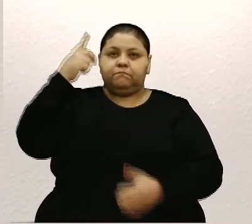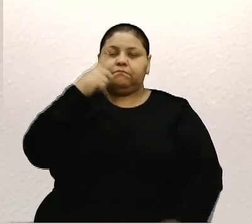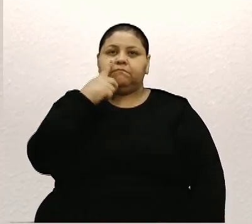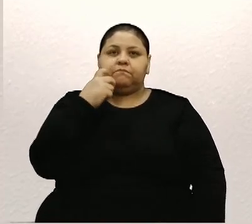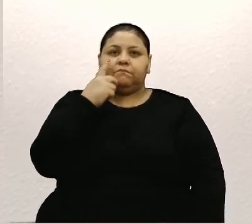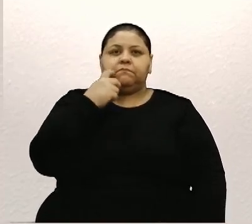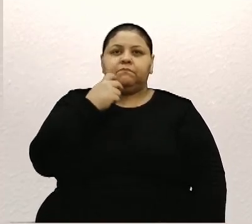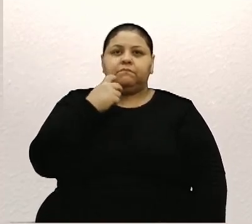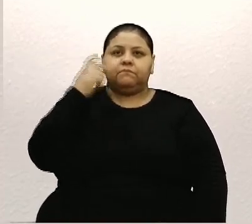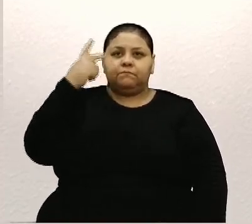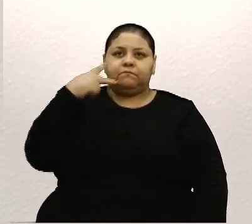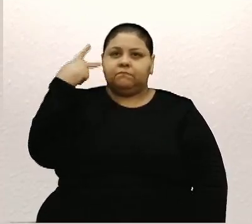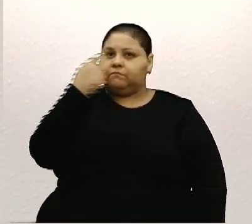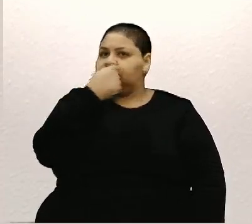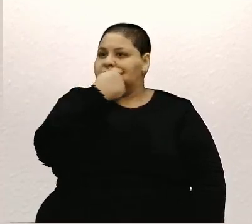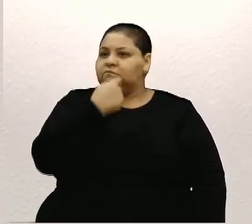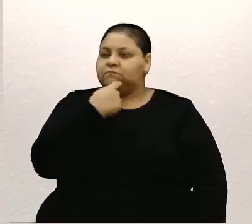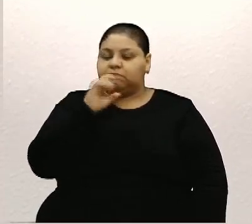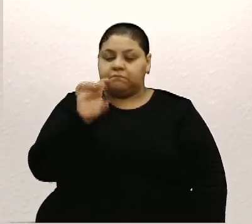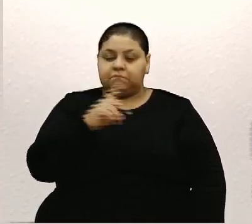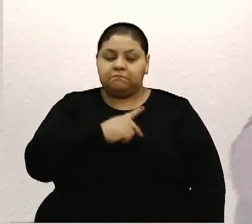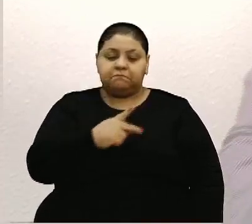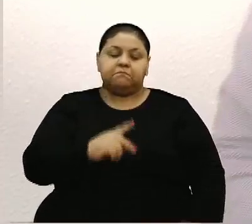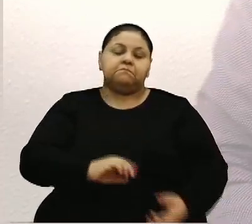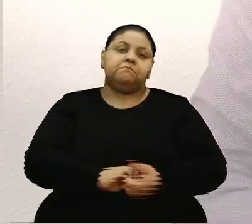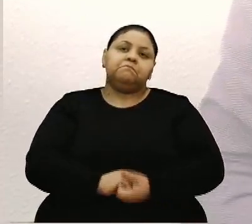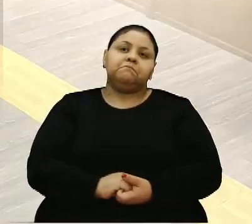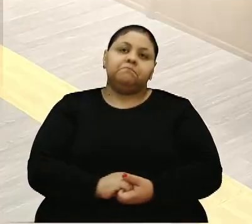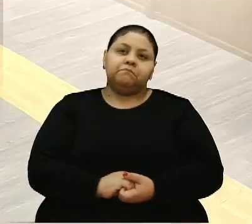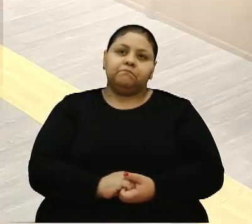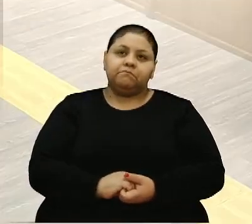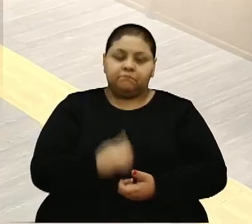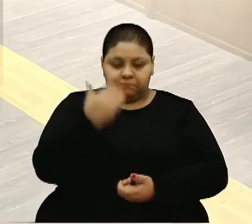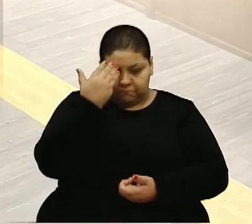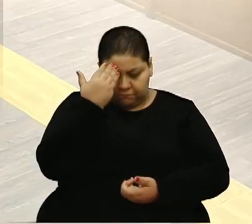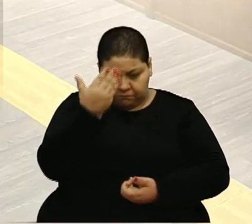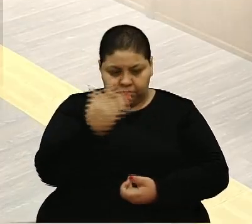vereador Wagner Petrini. Era isso, senhora presidente. Obrigada, vereador. Em primeira discussão.